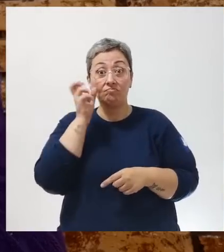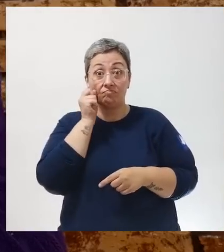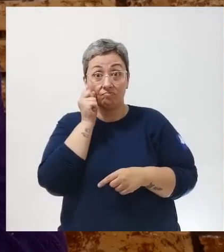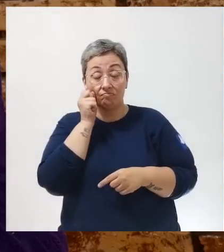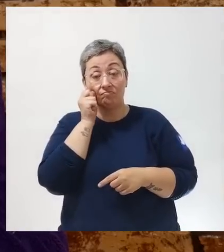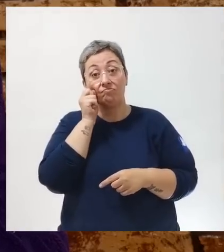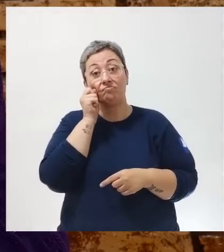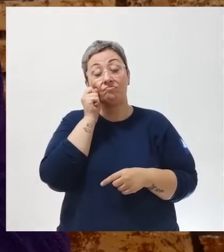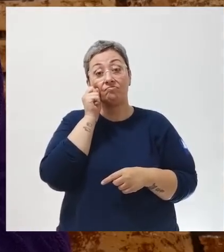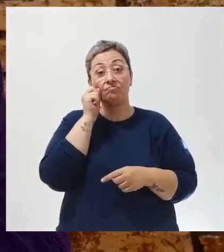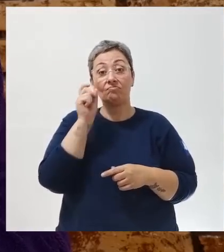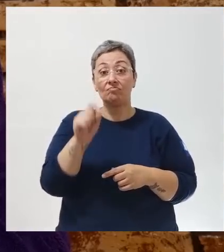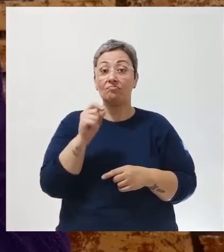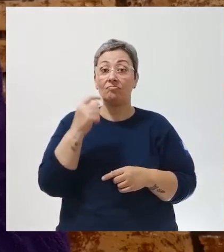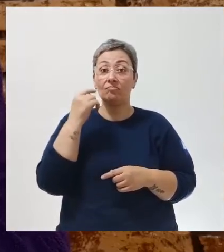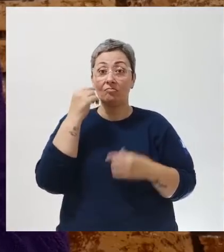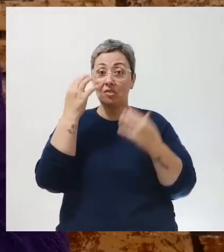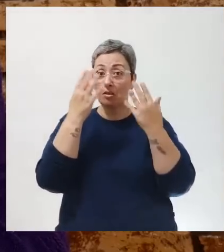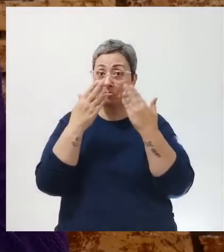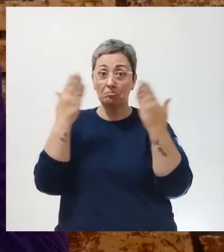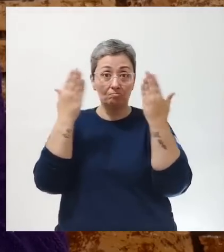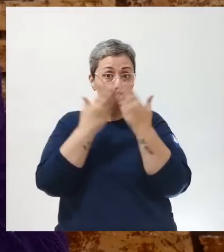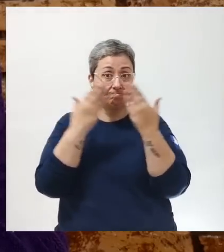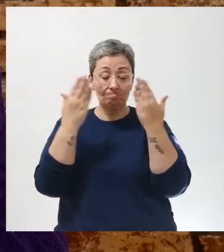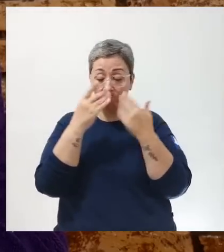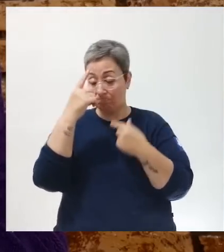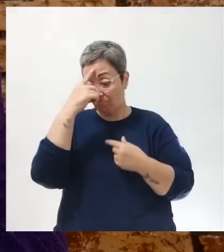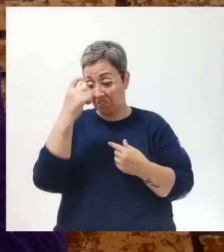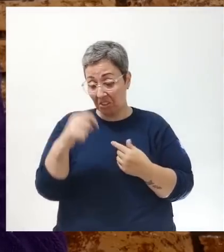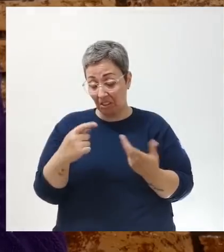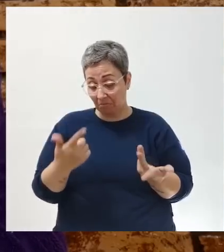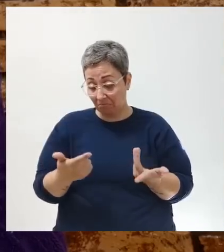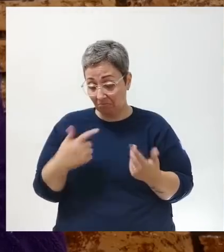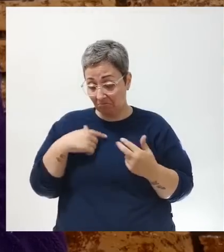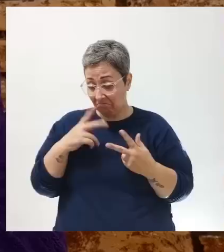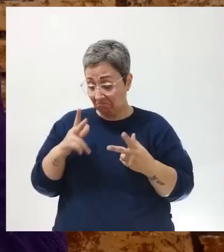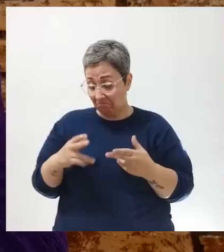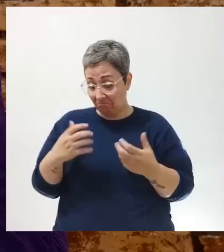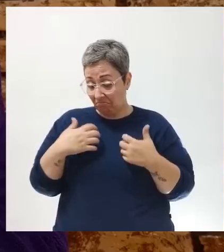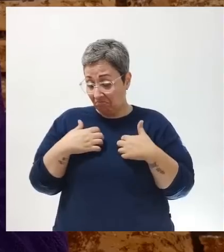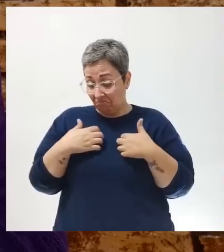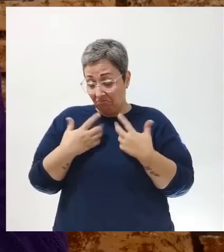sono. Seus olhos não viam na ideia a mesma graça.